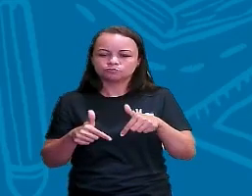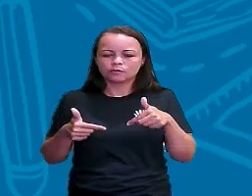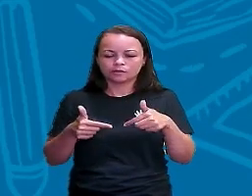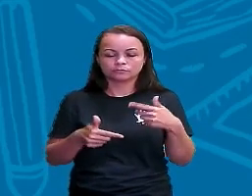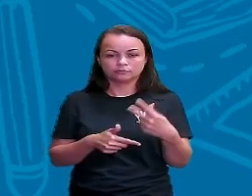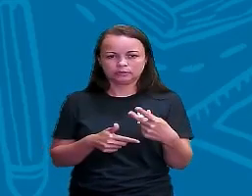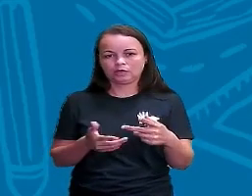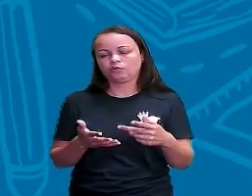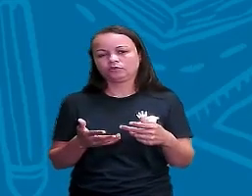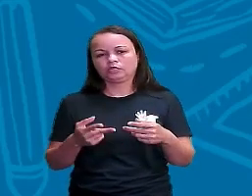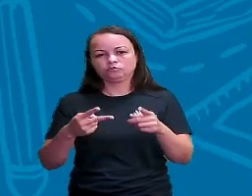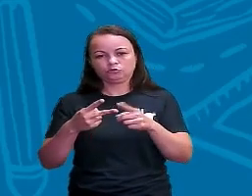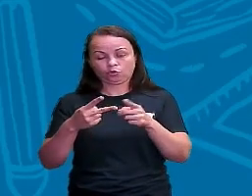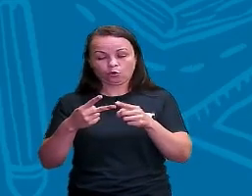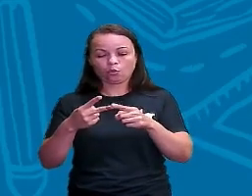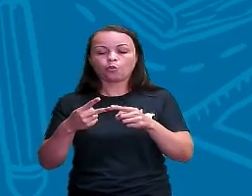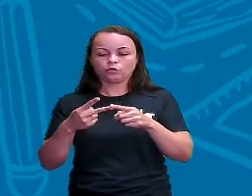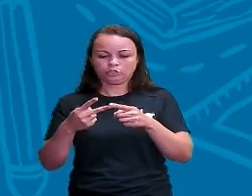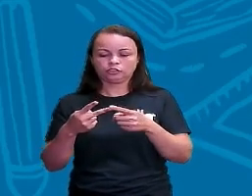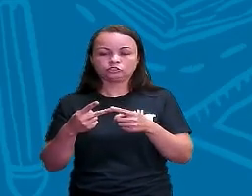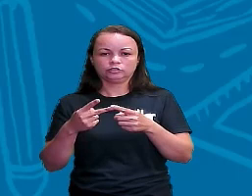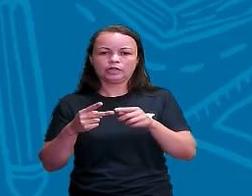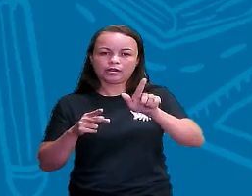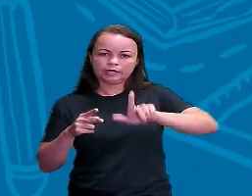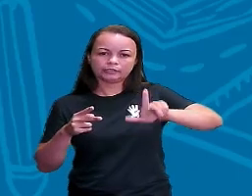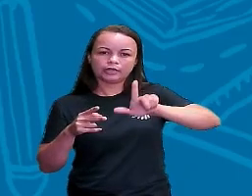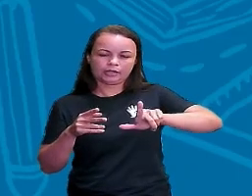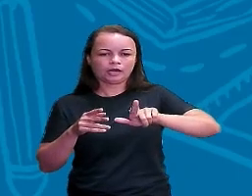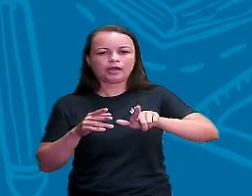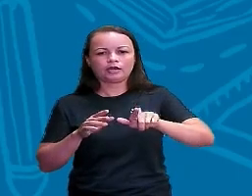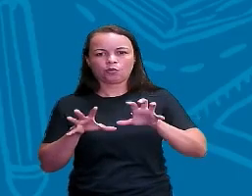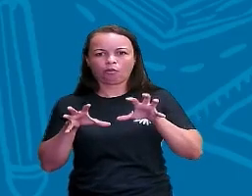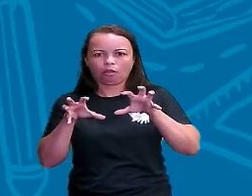é o texto 2, O Bicho, tá bom?